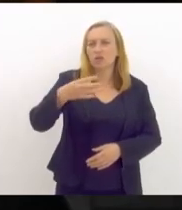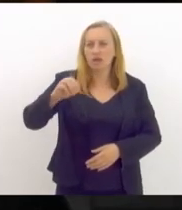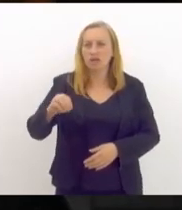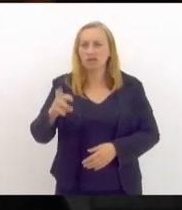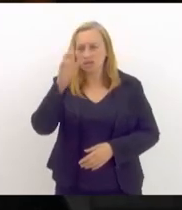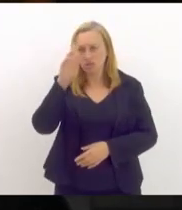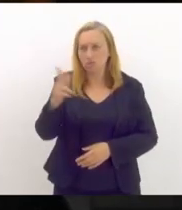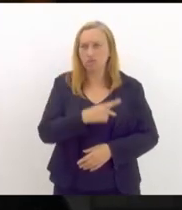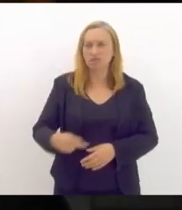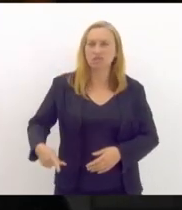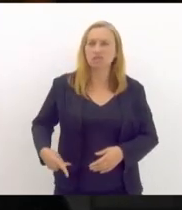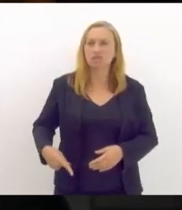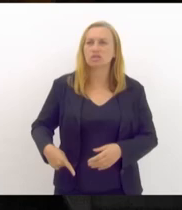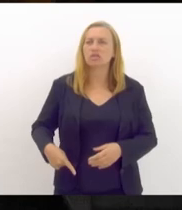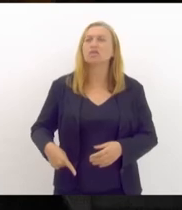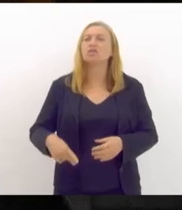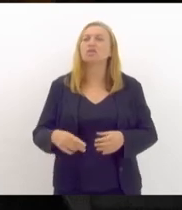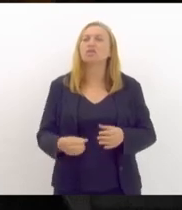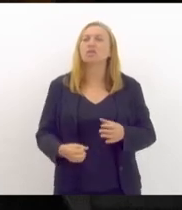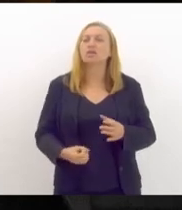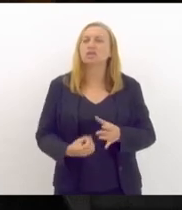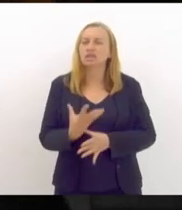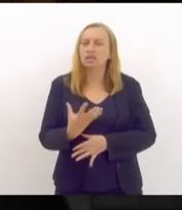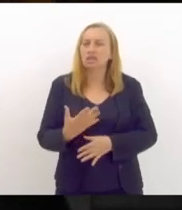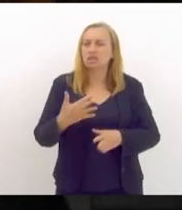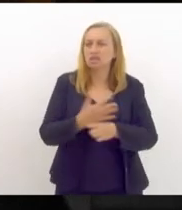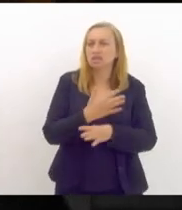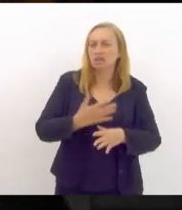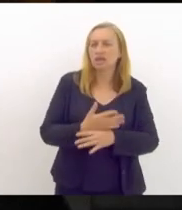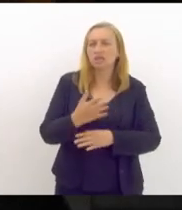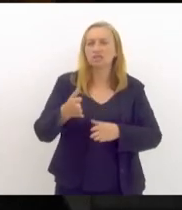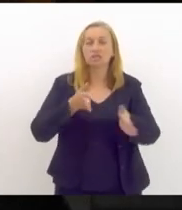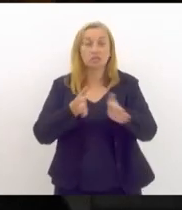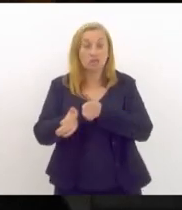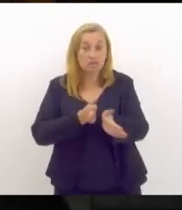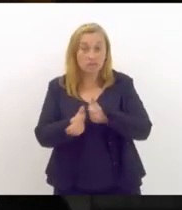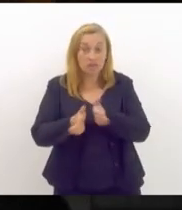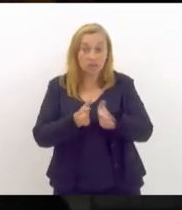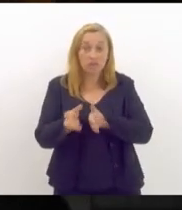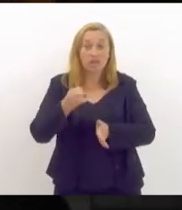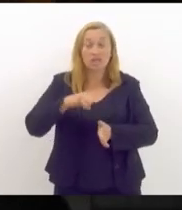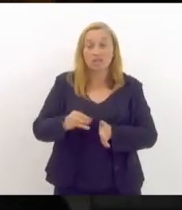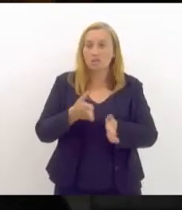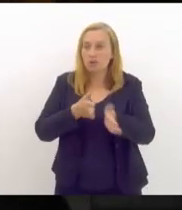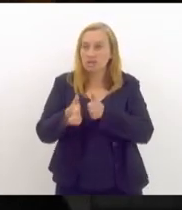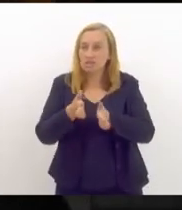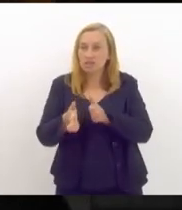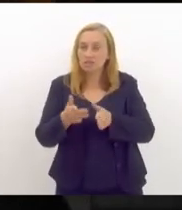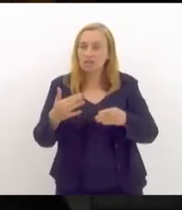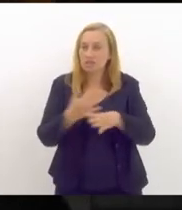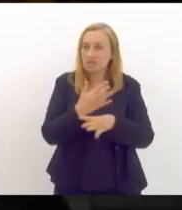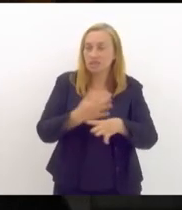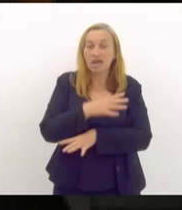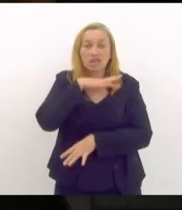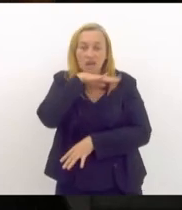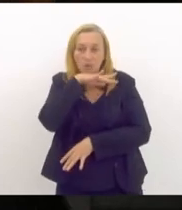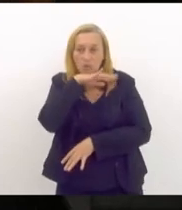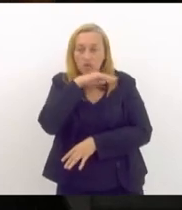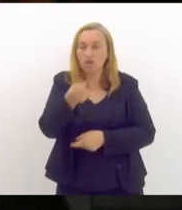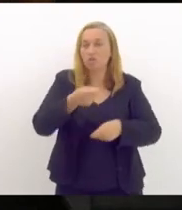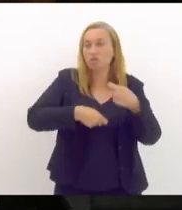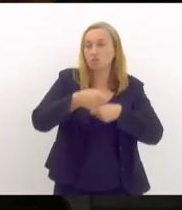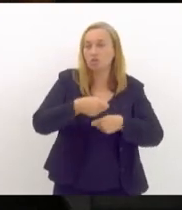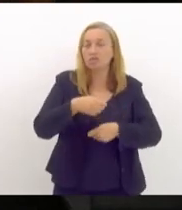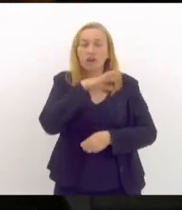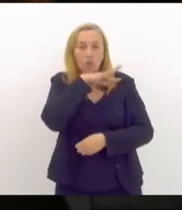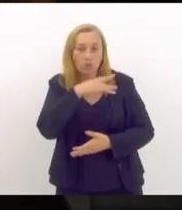uma cidade se faz através dos seus acessos E se o acesso à cidade é ruim a economia vai mal